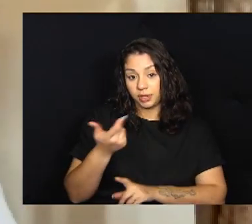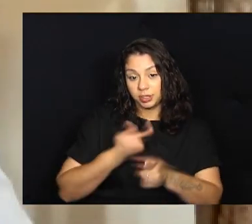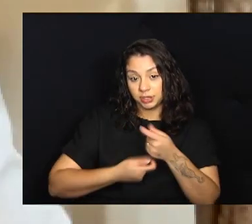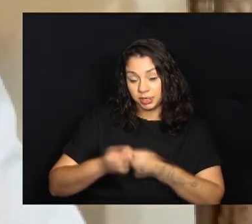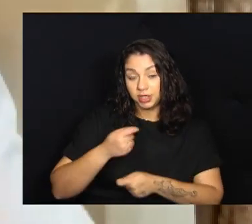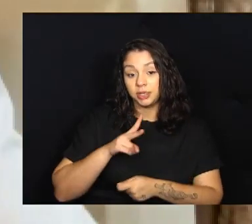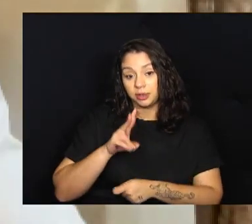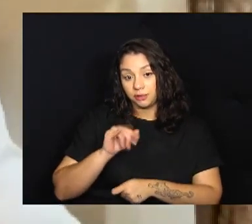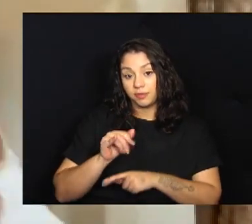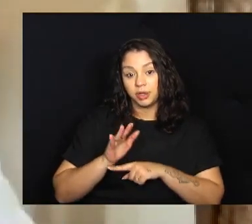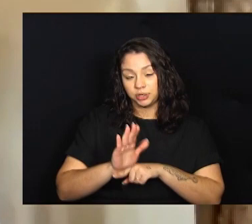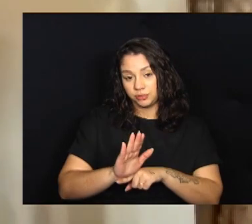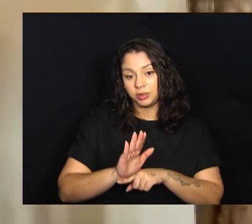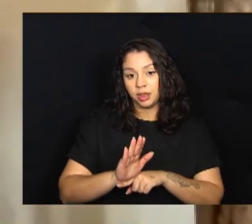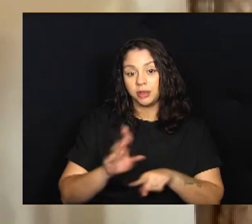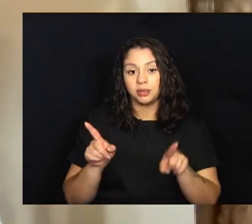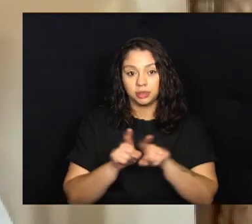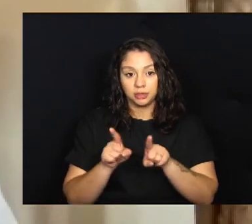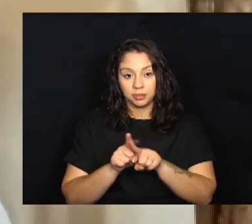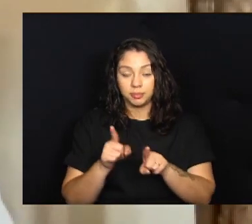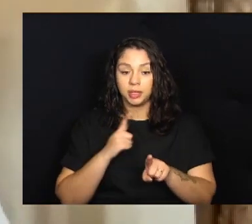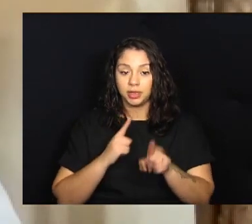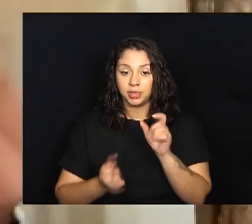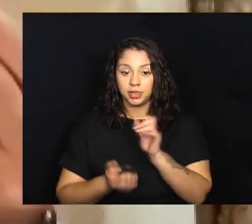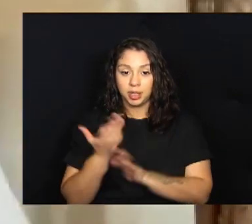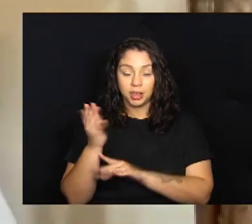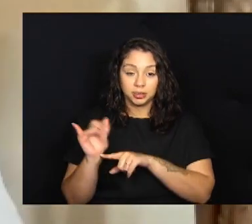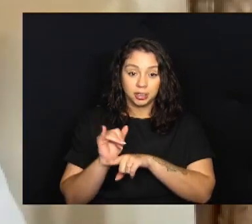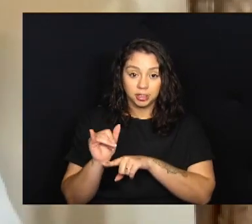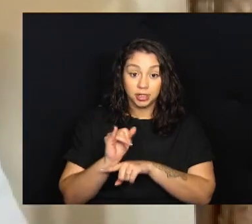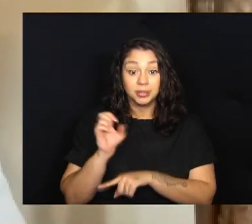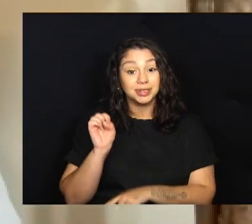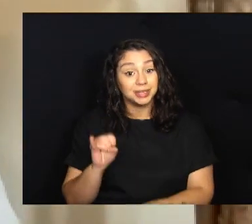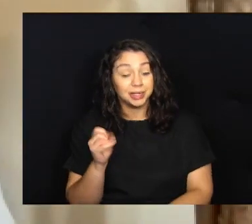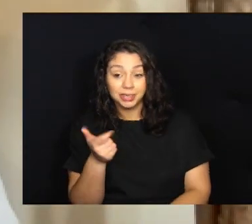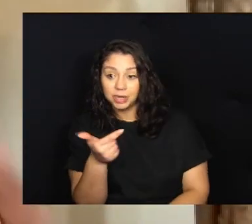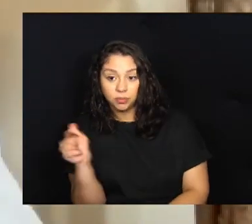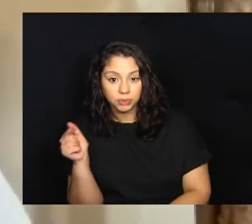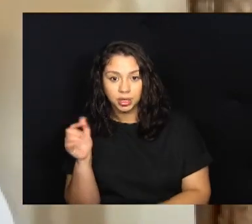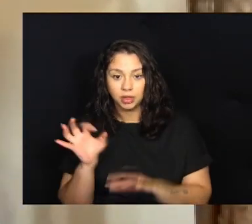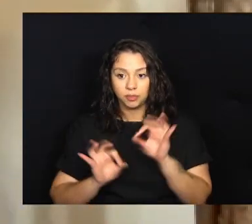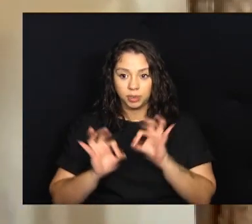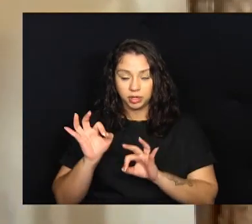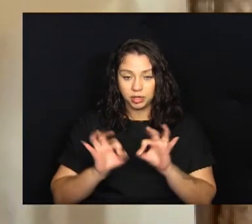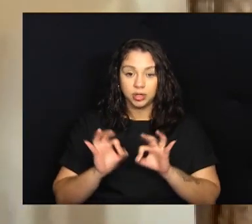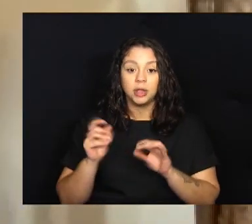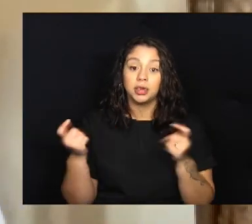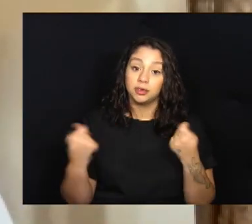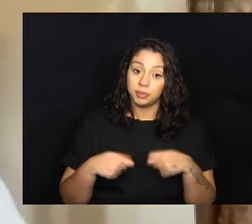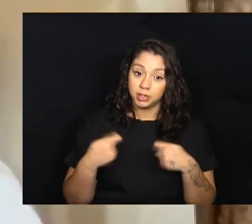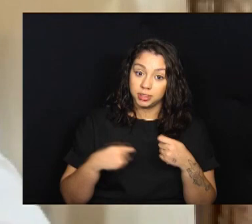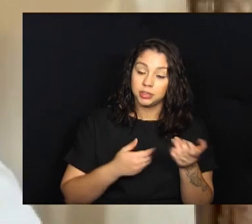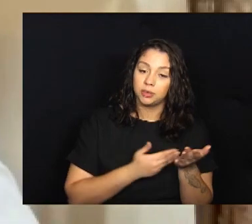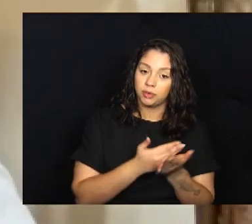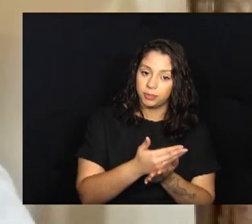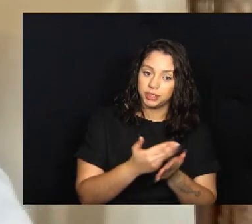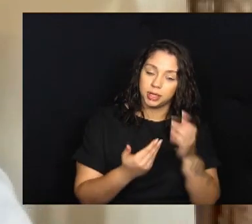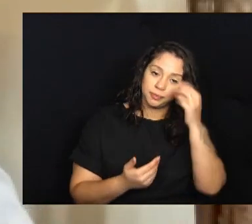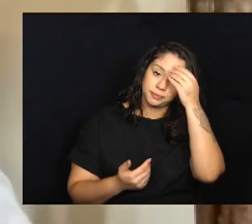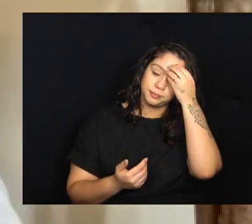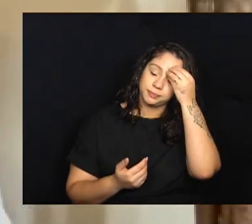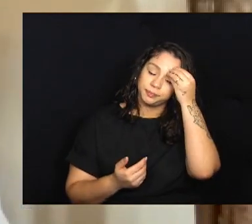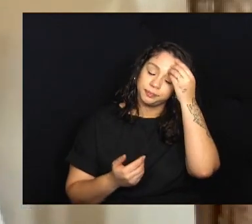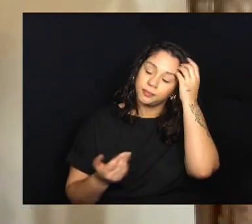com você e também criar uma estratégia. Agora, se você não tem ainda um planejador e já precisa começar, a